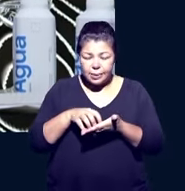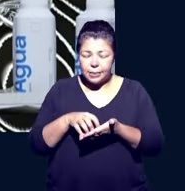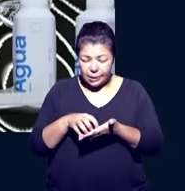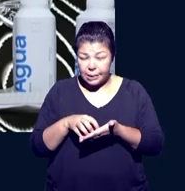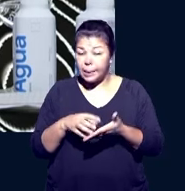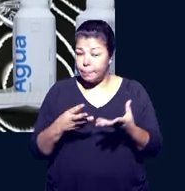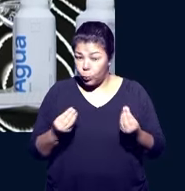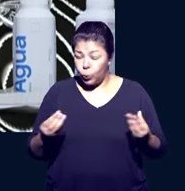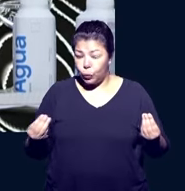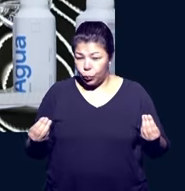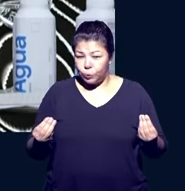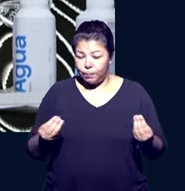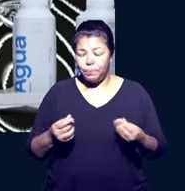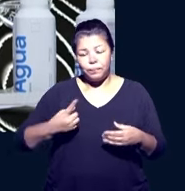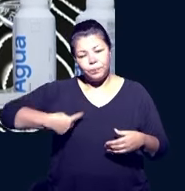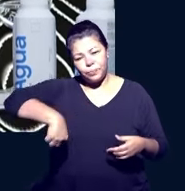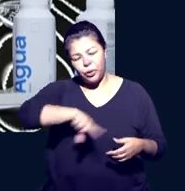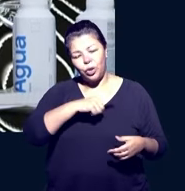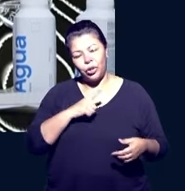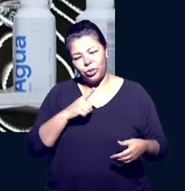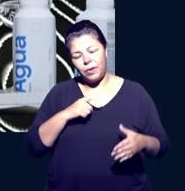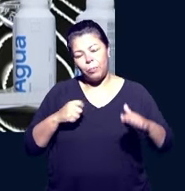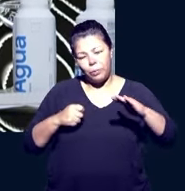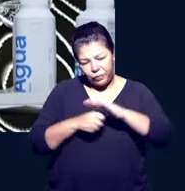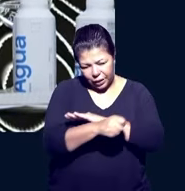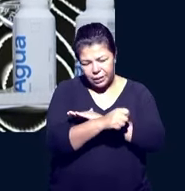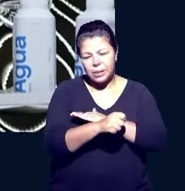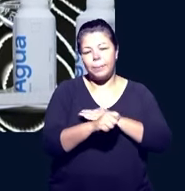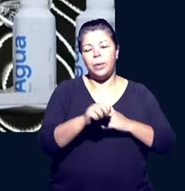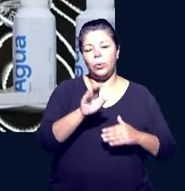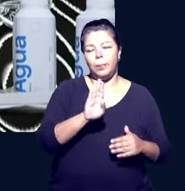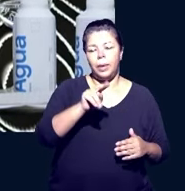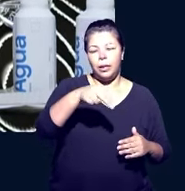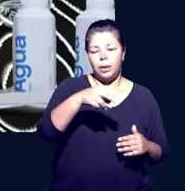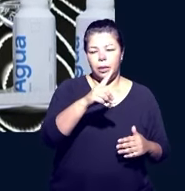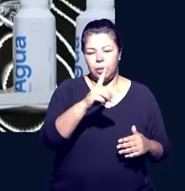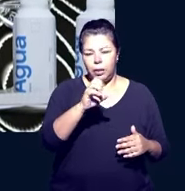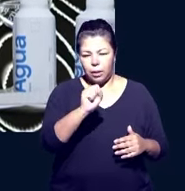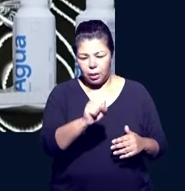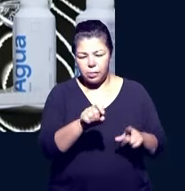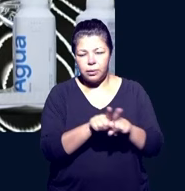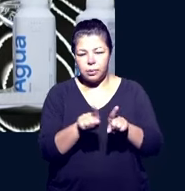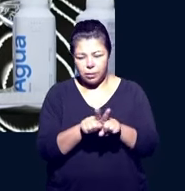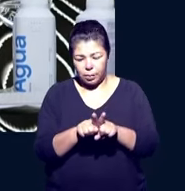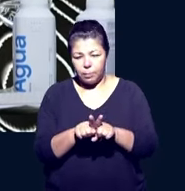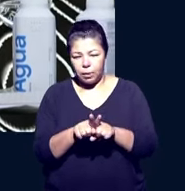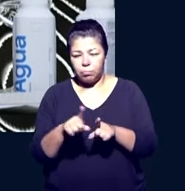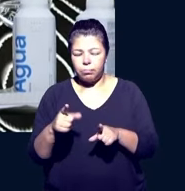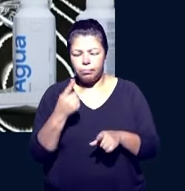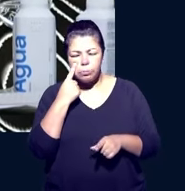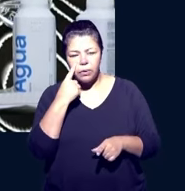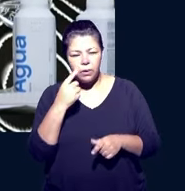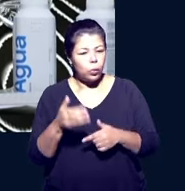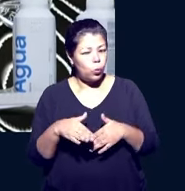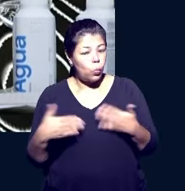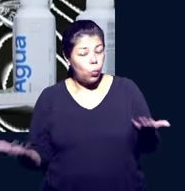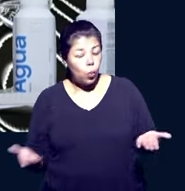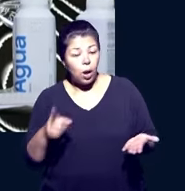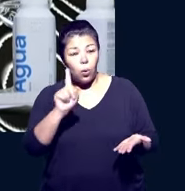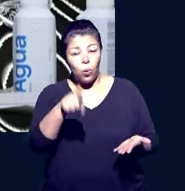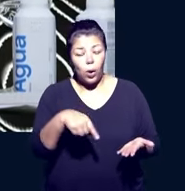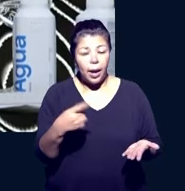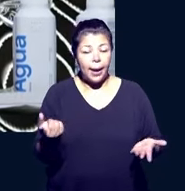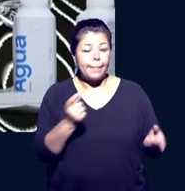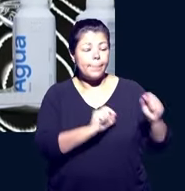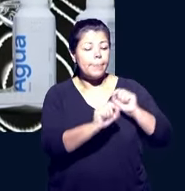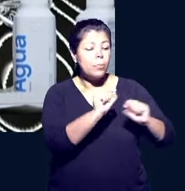nós obtivemos um financiamento do BNDS Vamos fazer uma pesquisa interna de Quais são as causas e quais são as hipóteses dessa